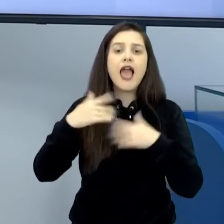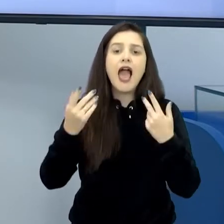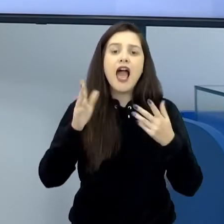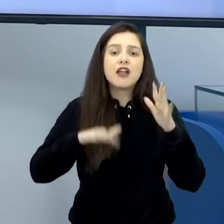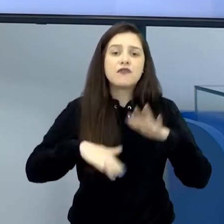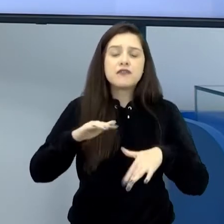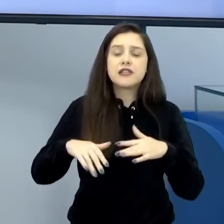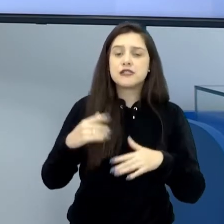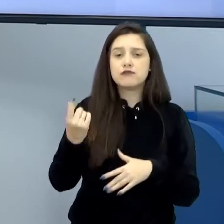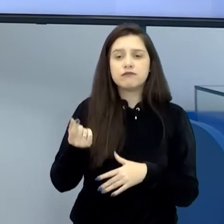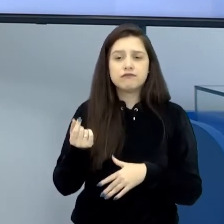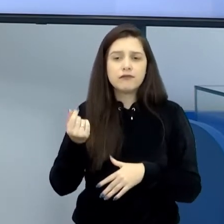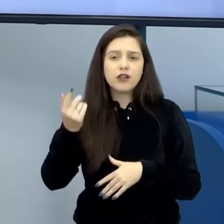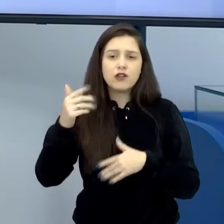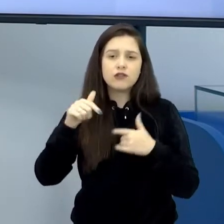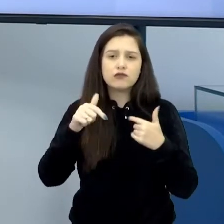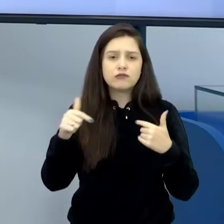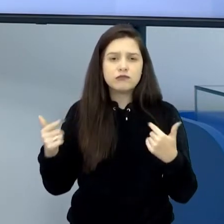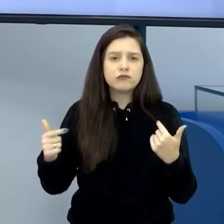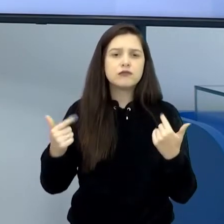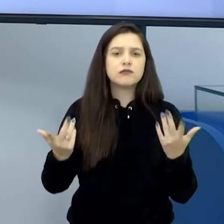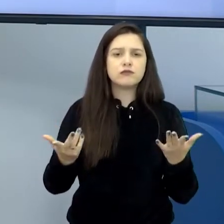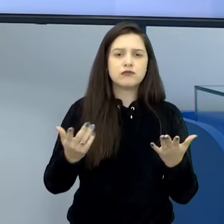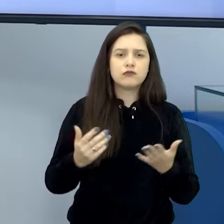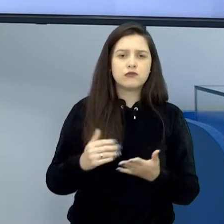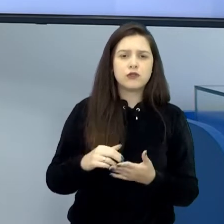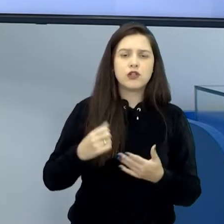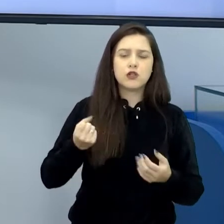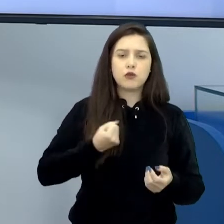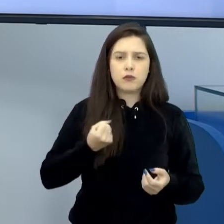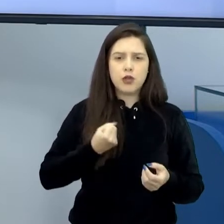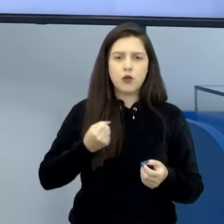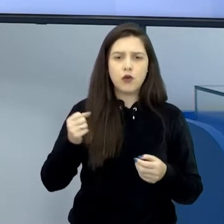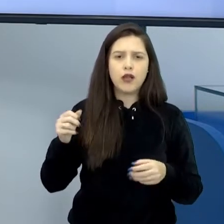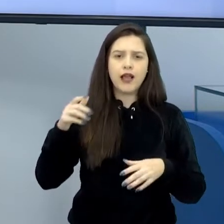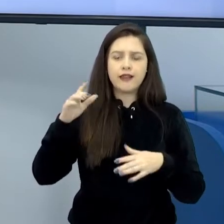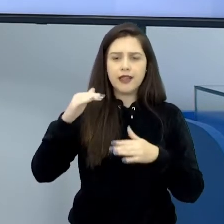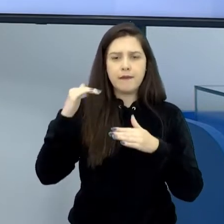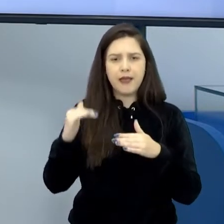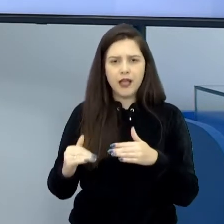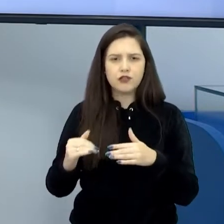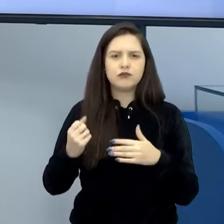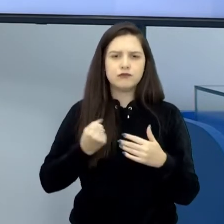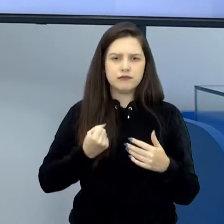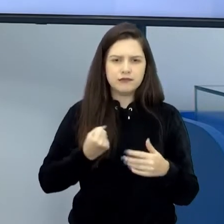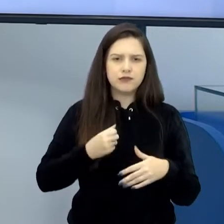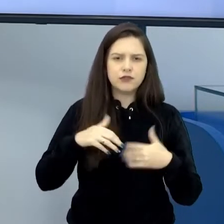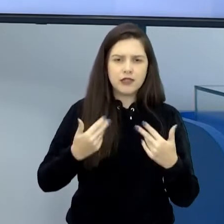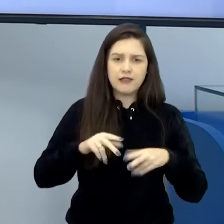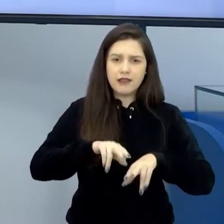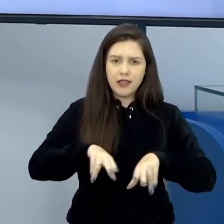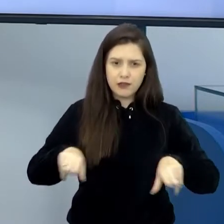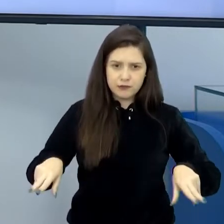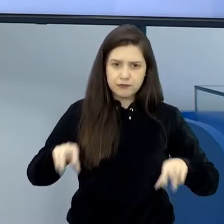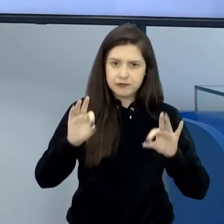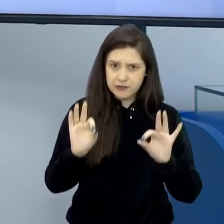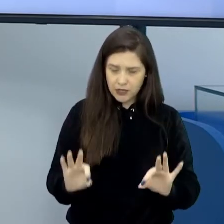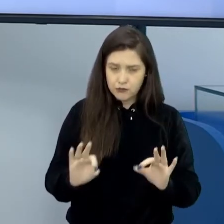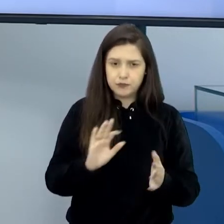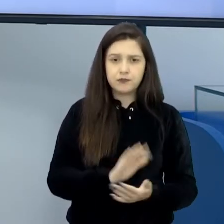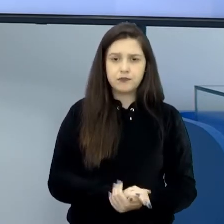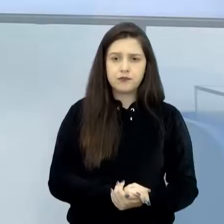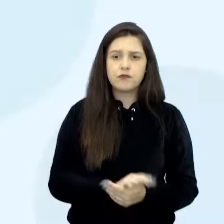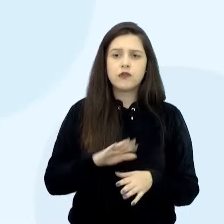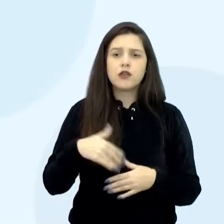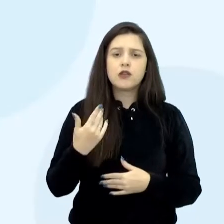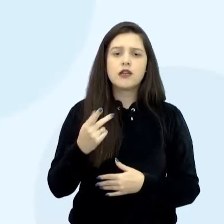unidade, porque nós temos a unidade de mol por litro no numerador e no denominador. E aí elas serão anuladas, certo? Então a